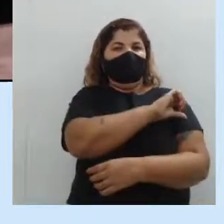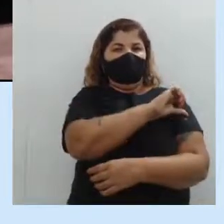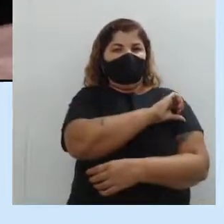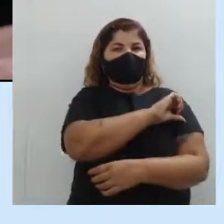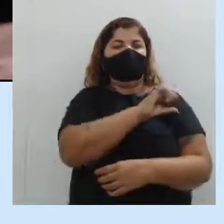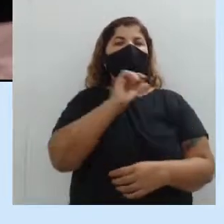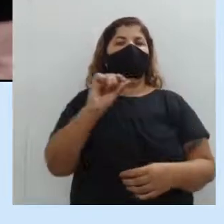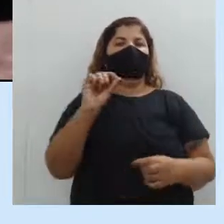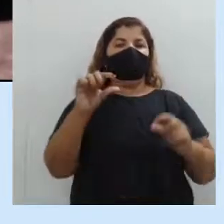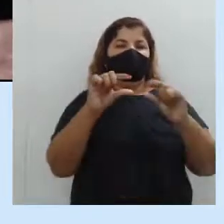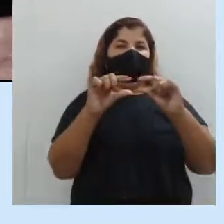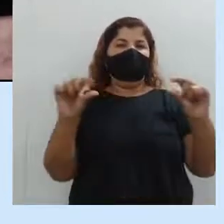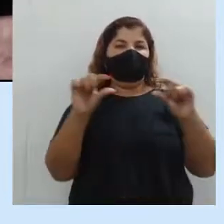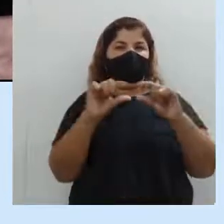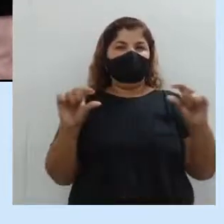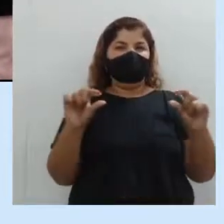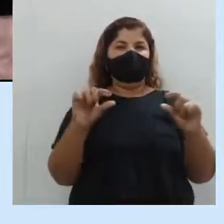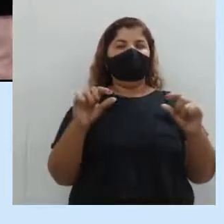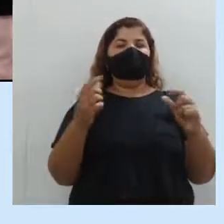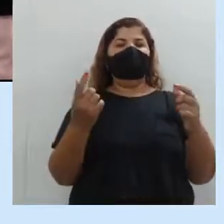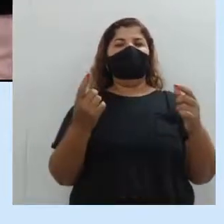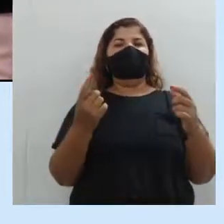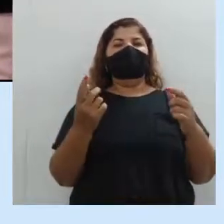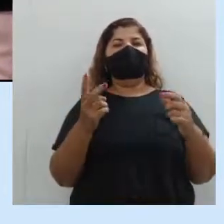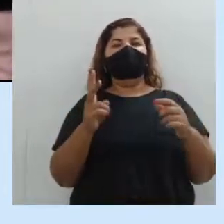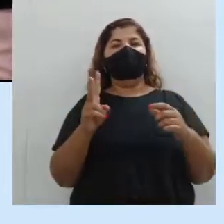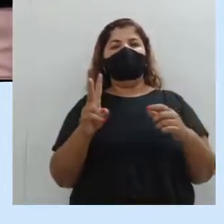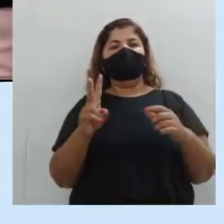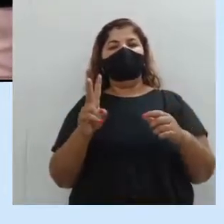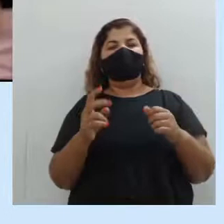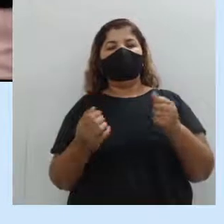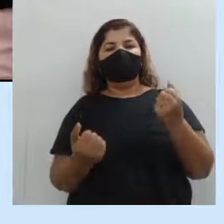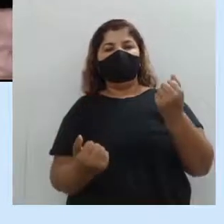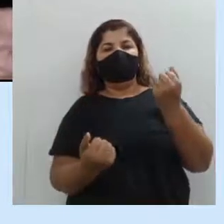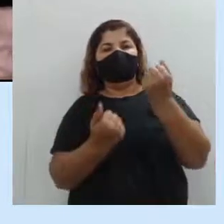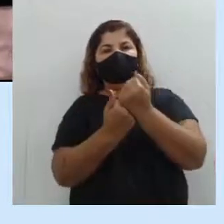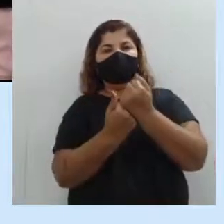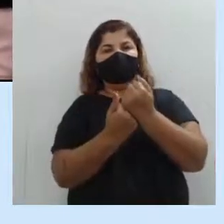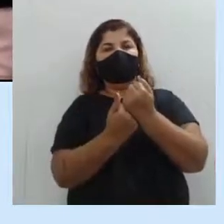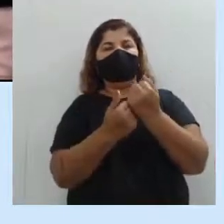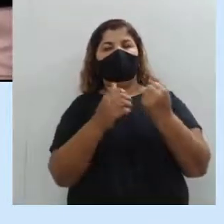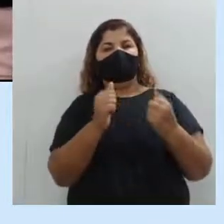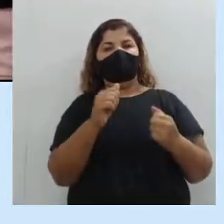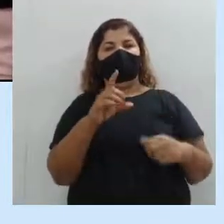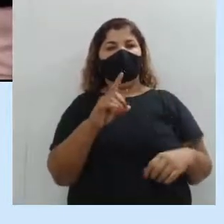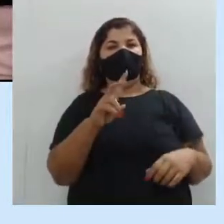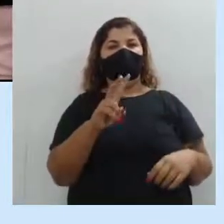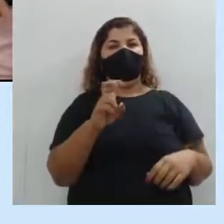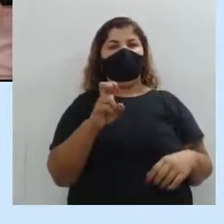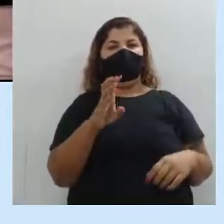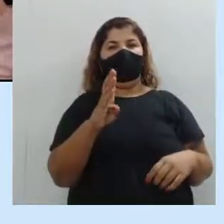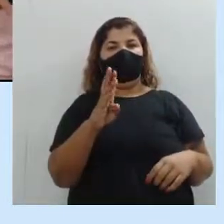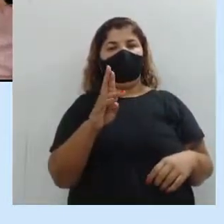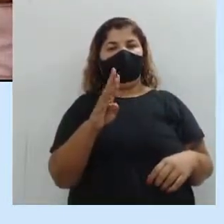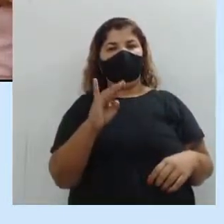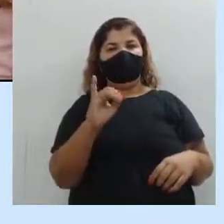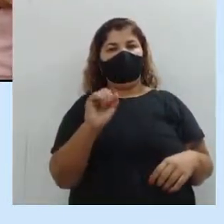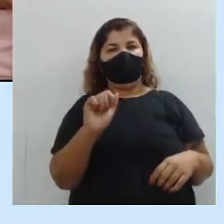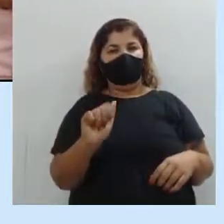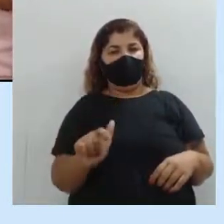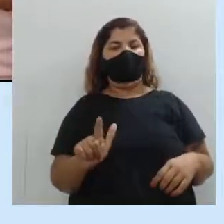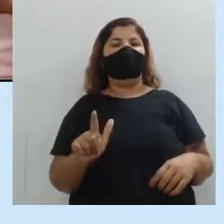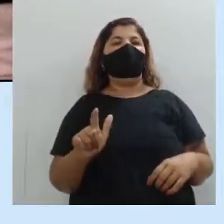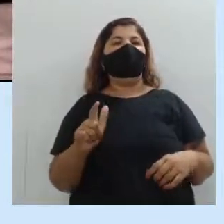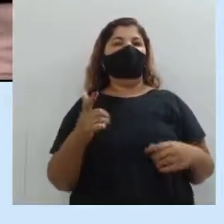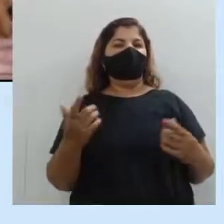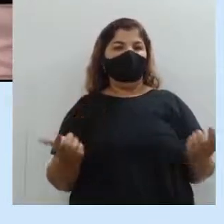as orações subordinadas adverbiais, ou seja, uma oração inteira que funciona como